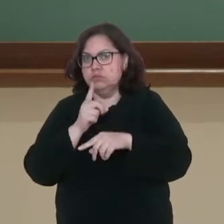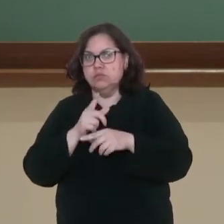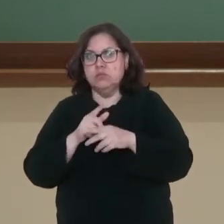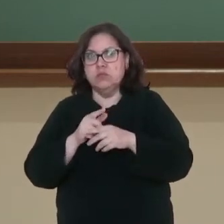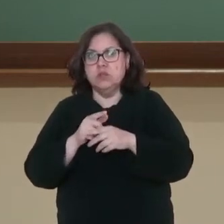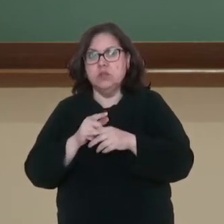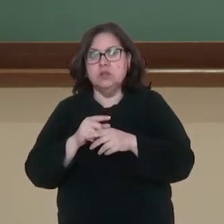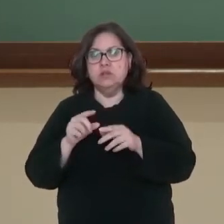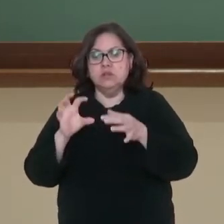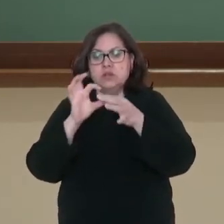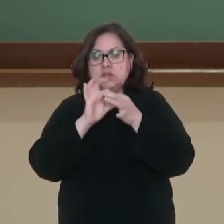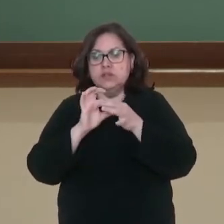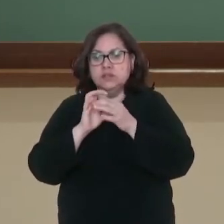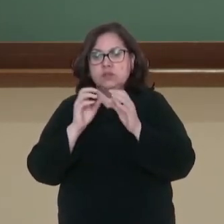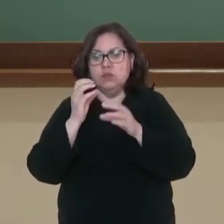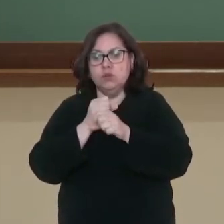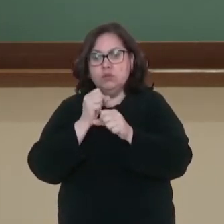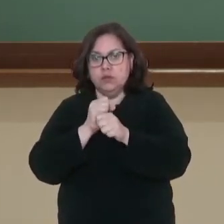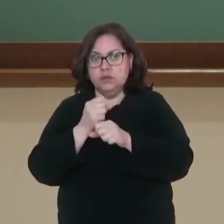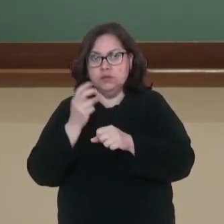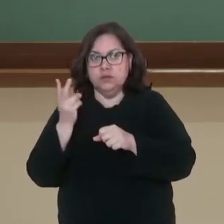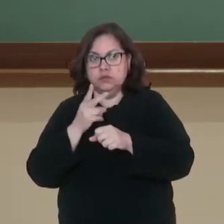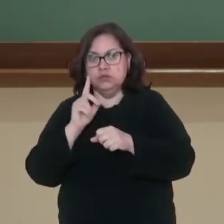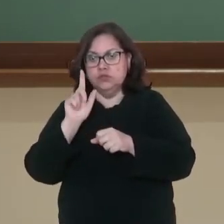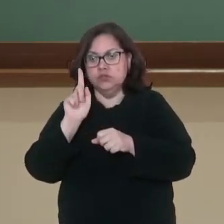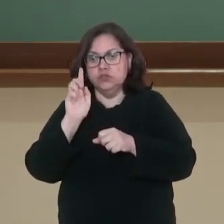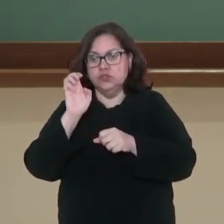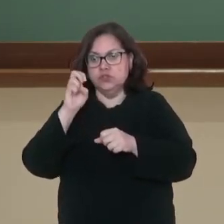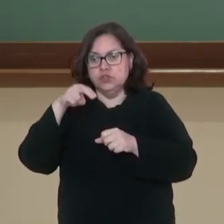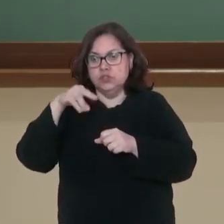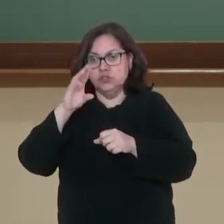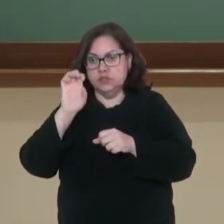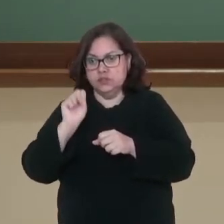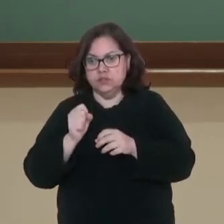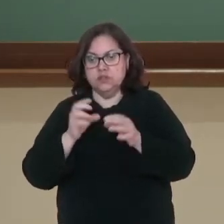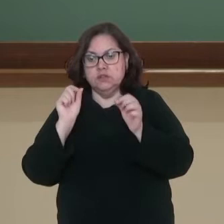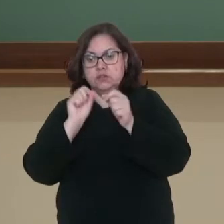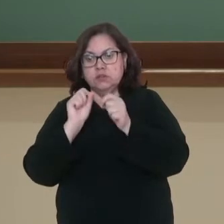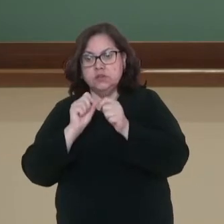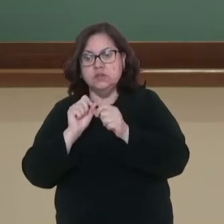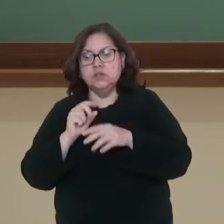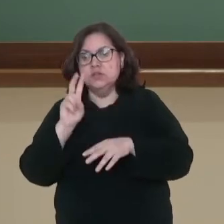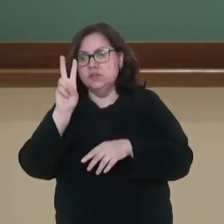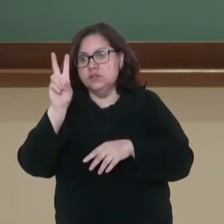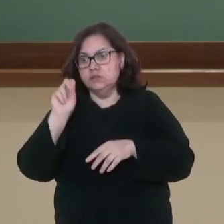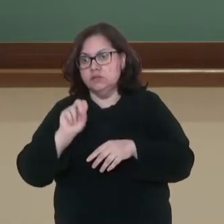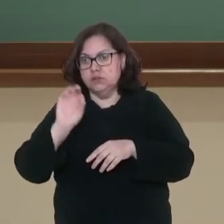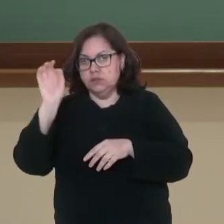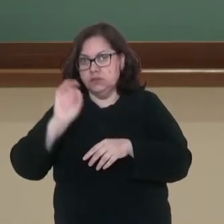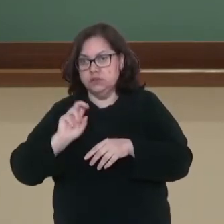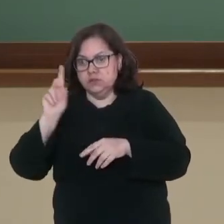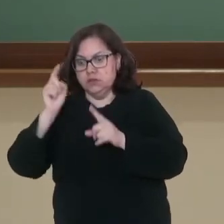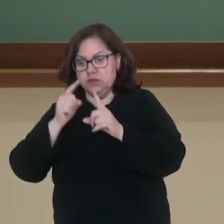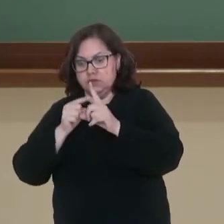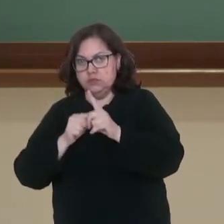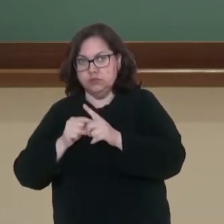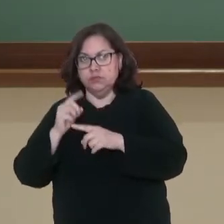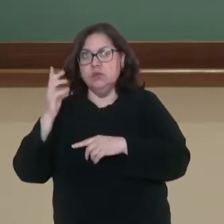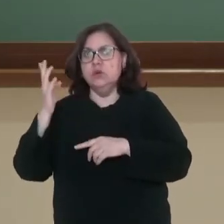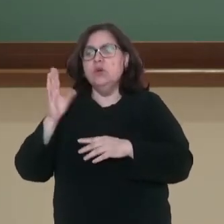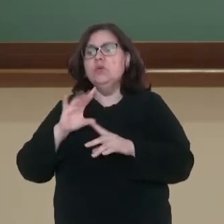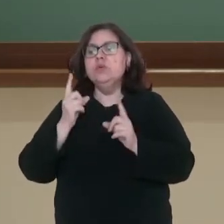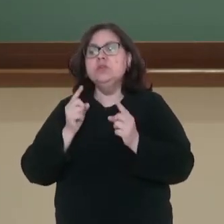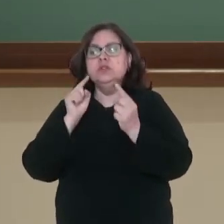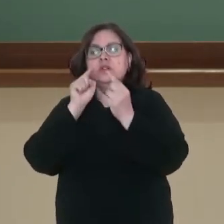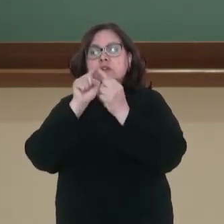chamada ligação completa entre os genes. E na formação de gametas nós vamos ter 50% de cada tipo ali. Quando a